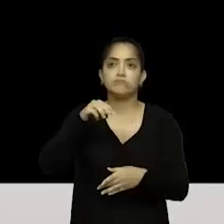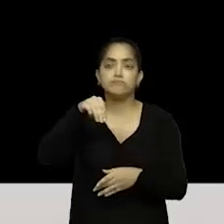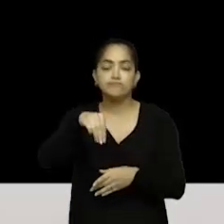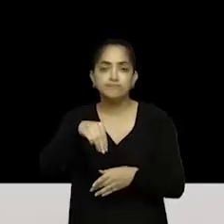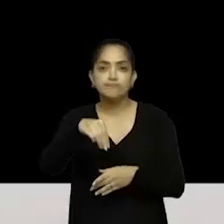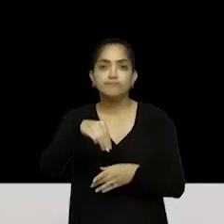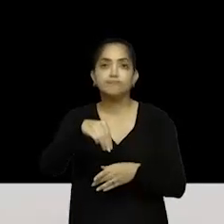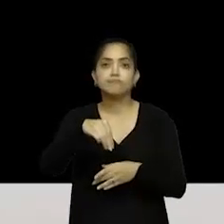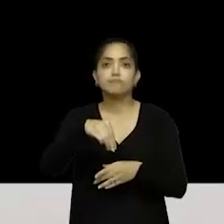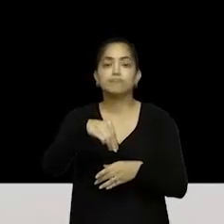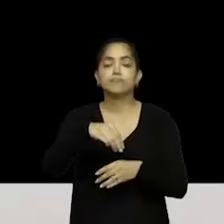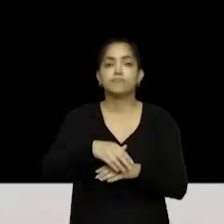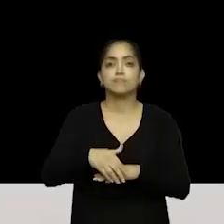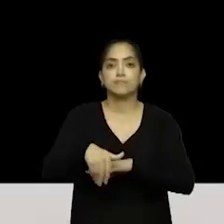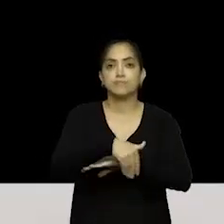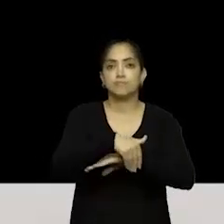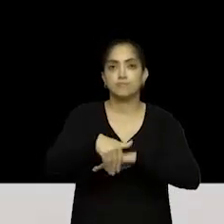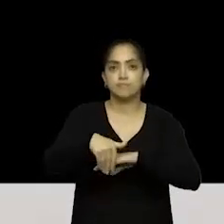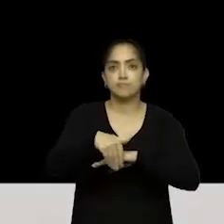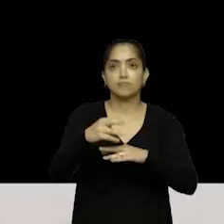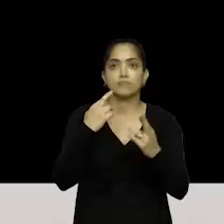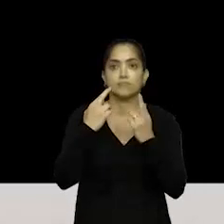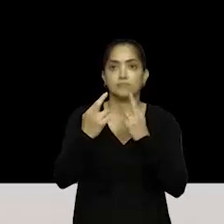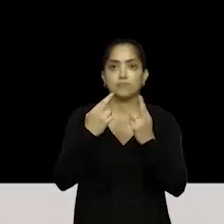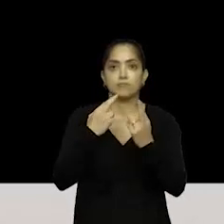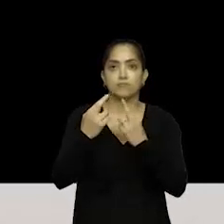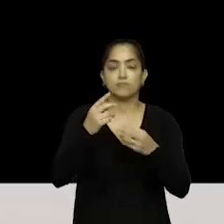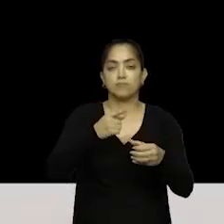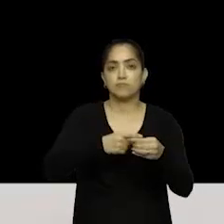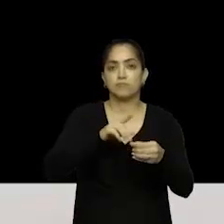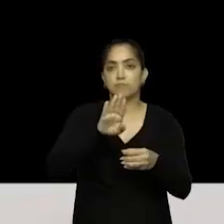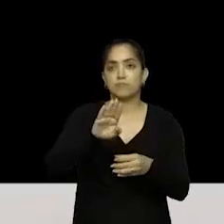de Itoupava, Blumenau,